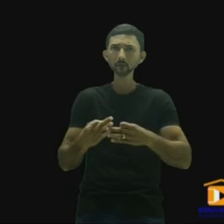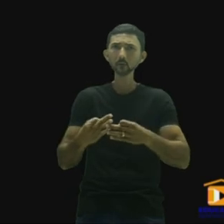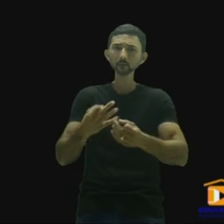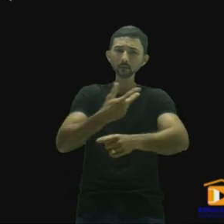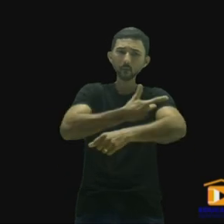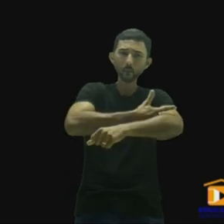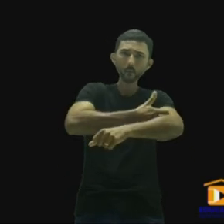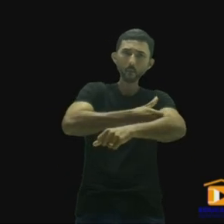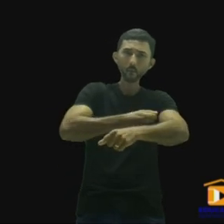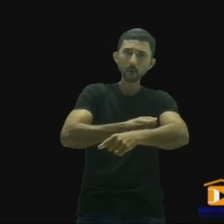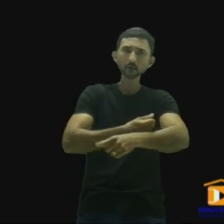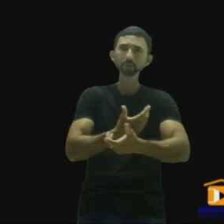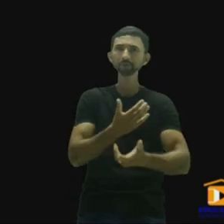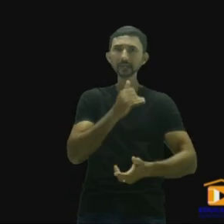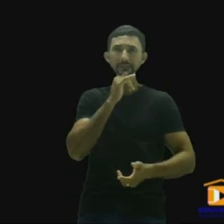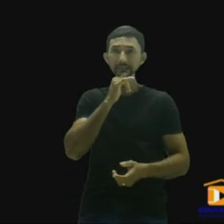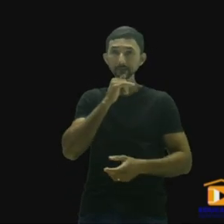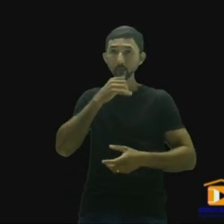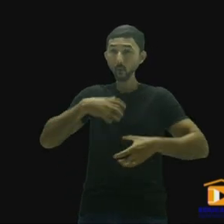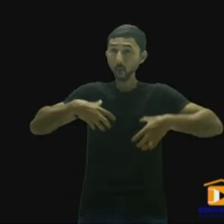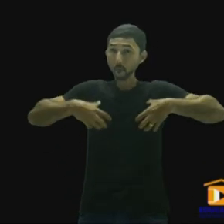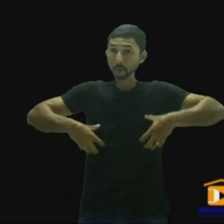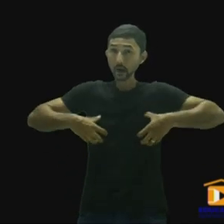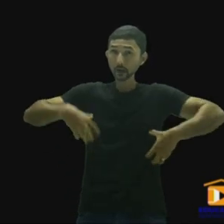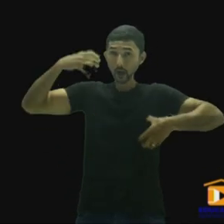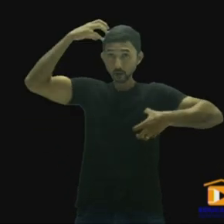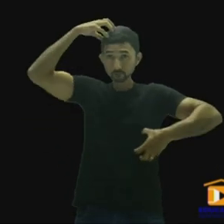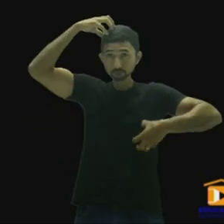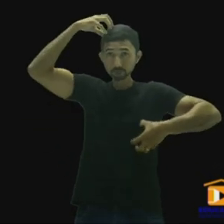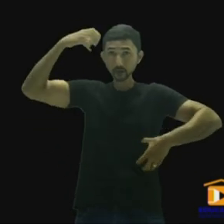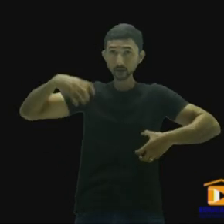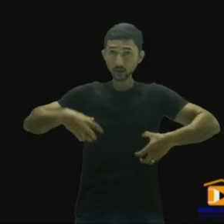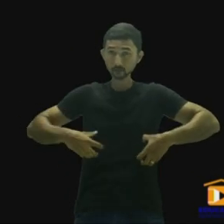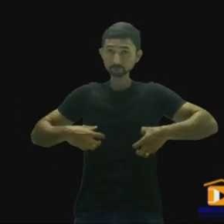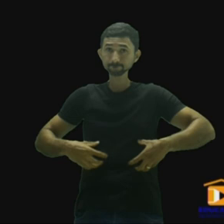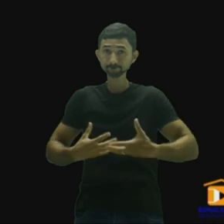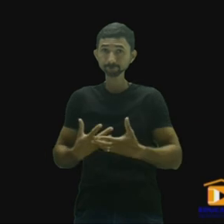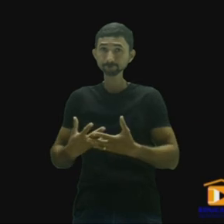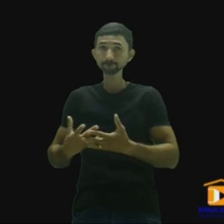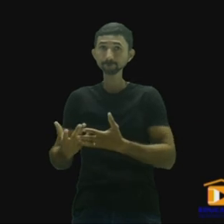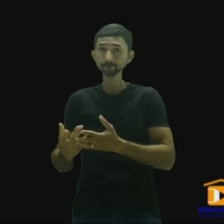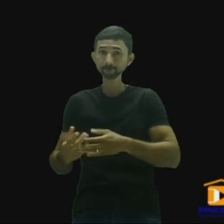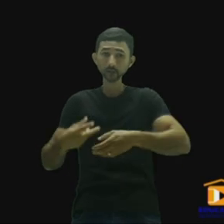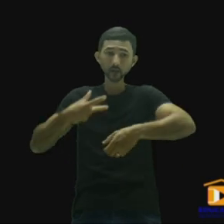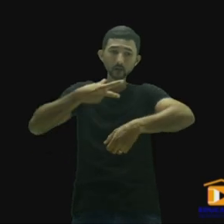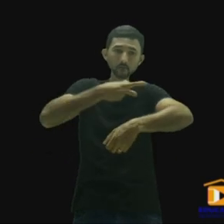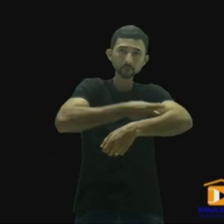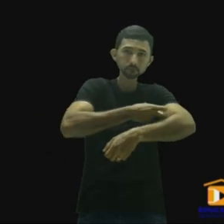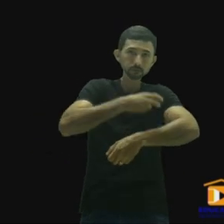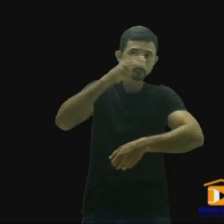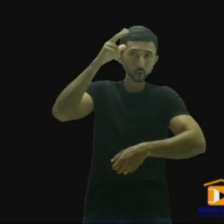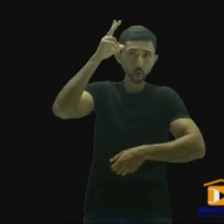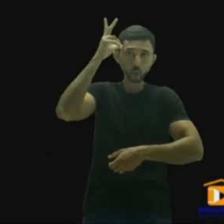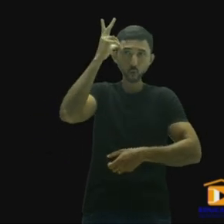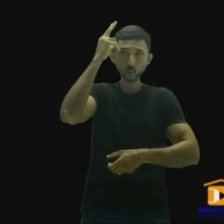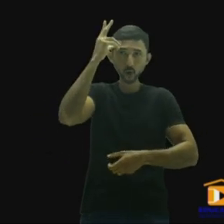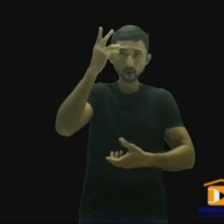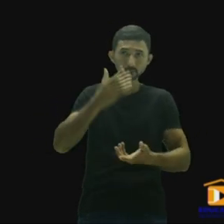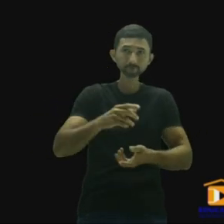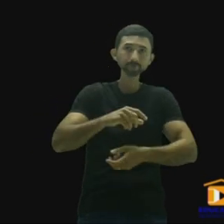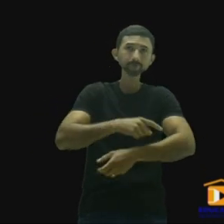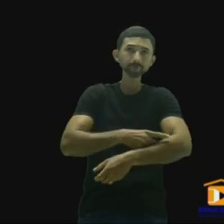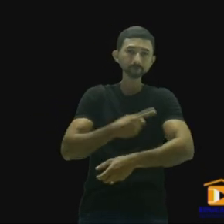sangue, tá, de um chimpanzé chamado de Rezo e colocou em coelhos. E ele percebeu que o